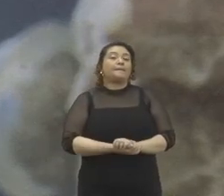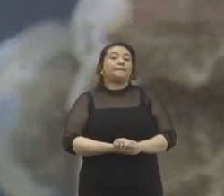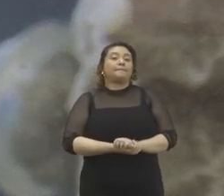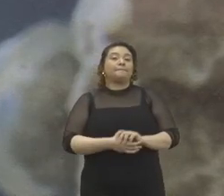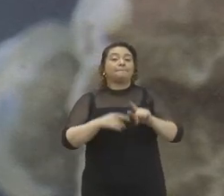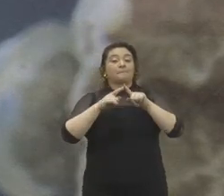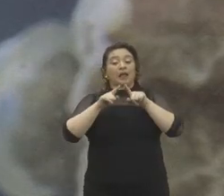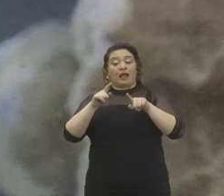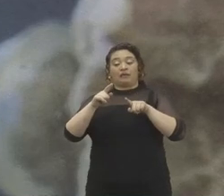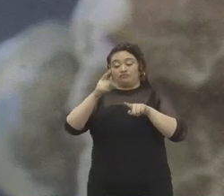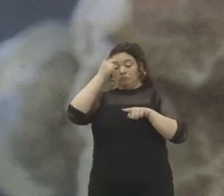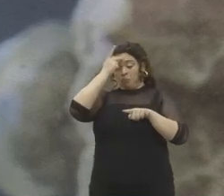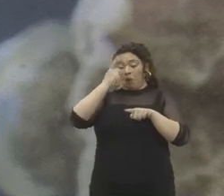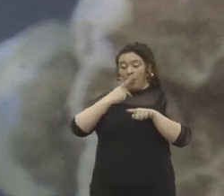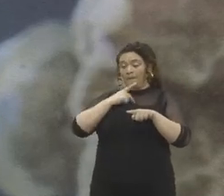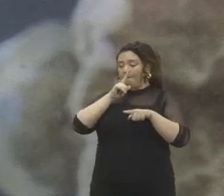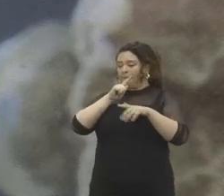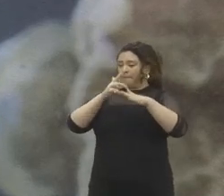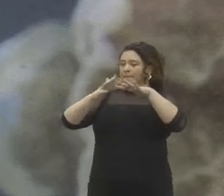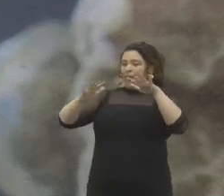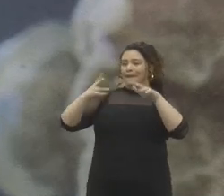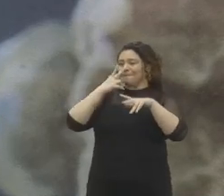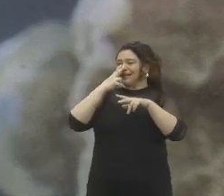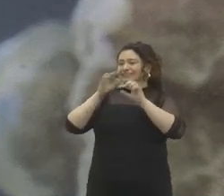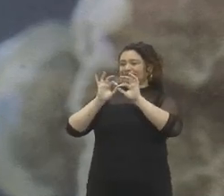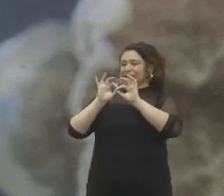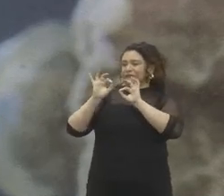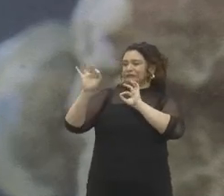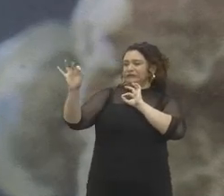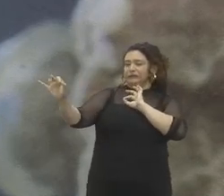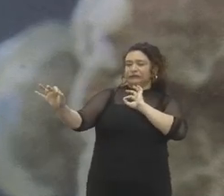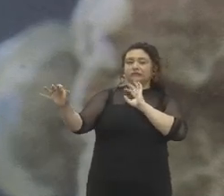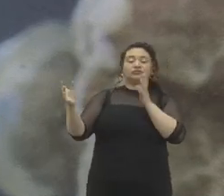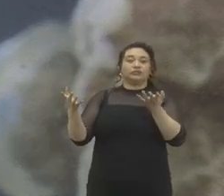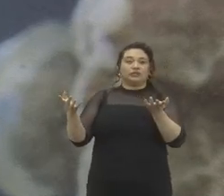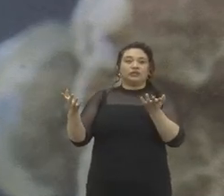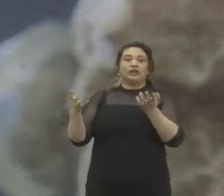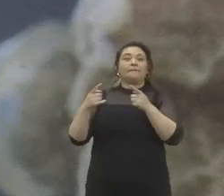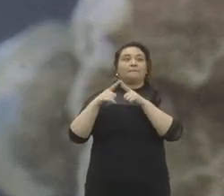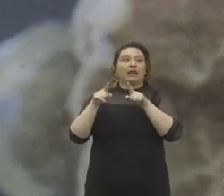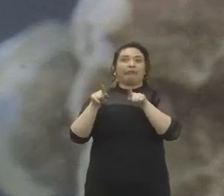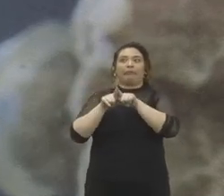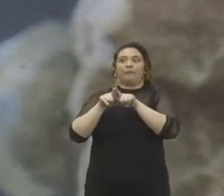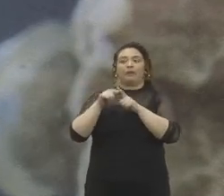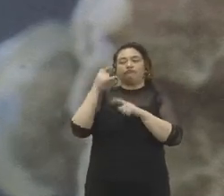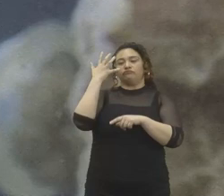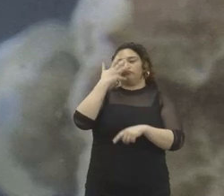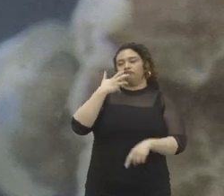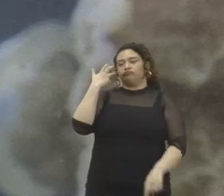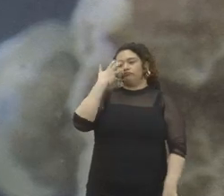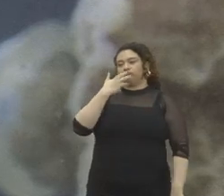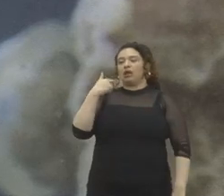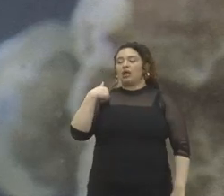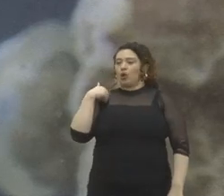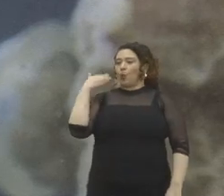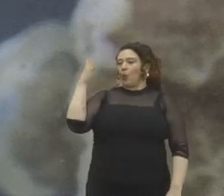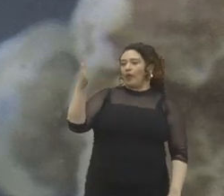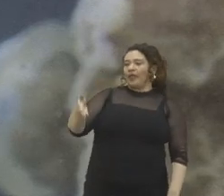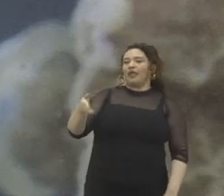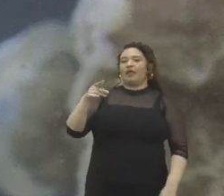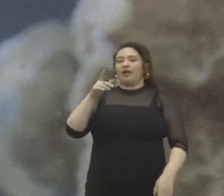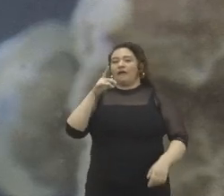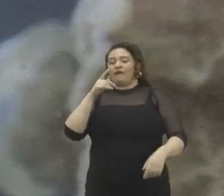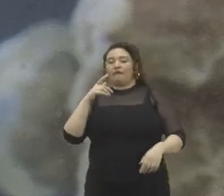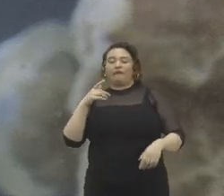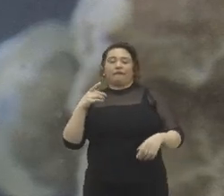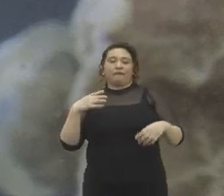o mar para mim sempre foi algo distante e e fascinante eu via de vez em quando em férias